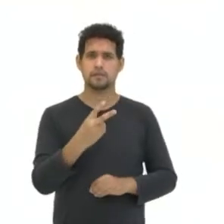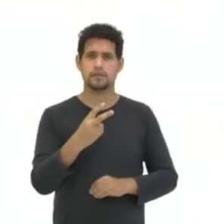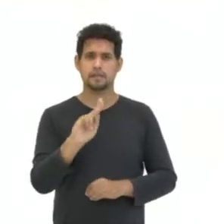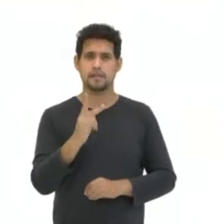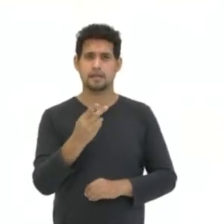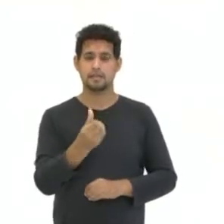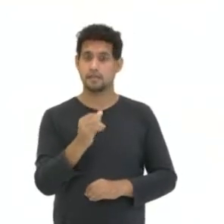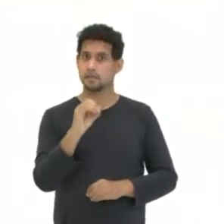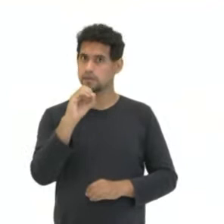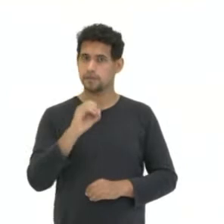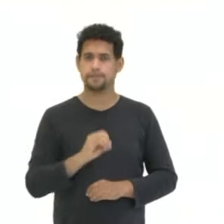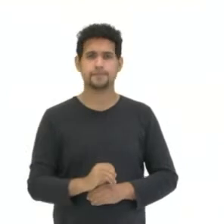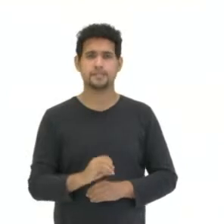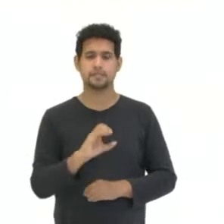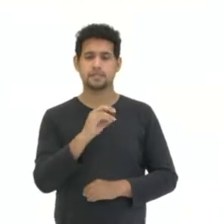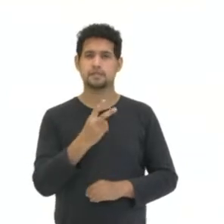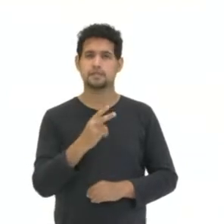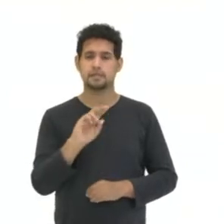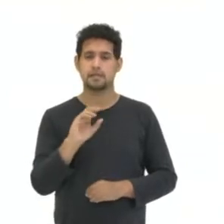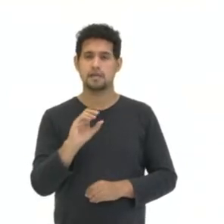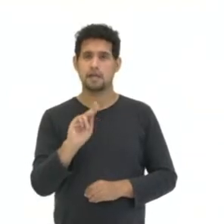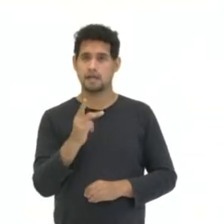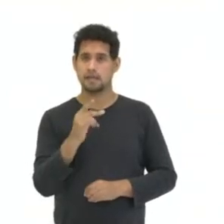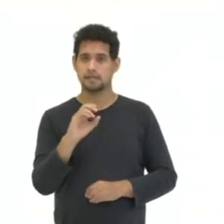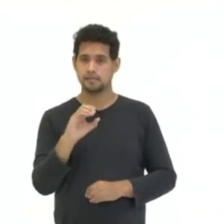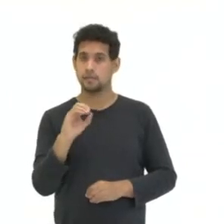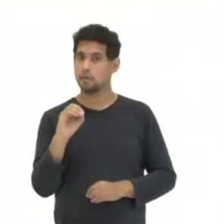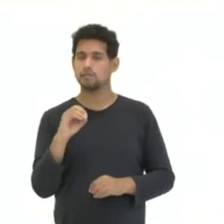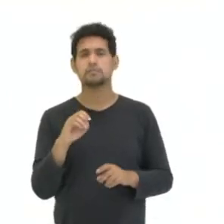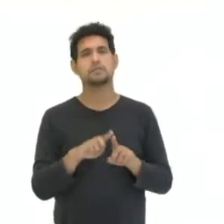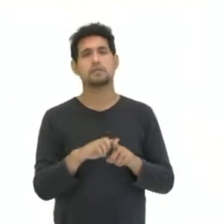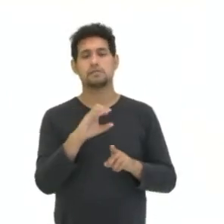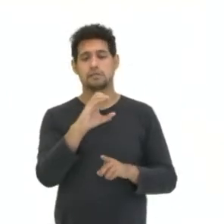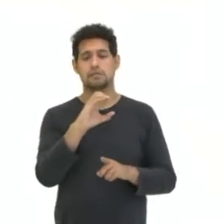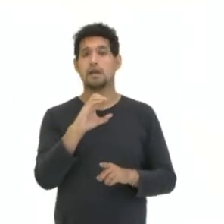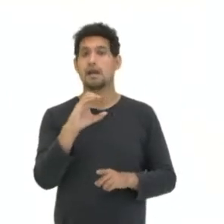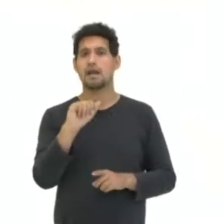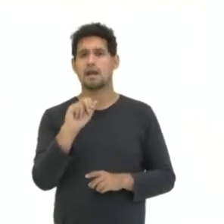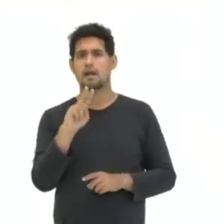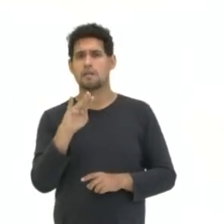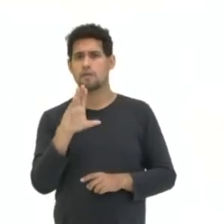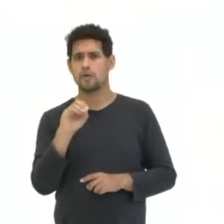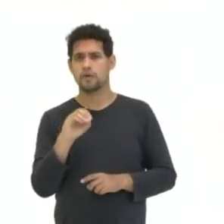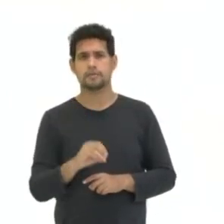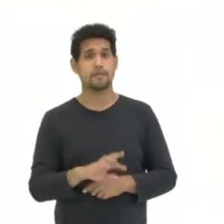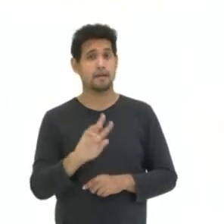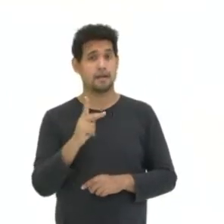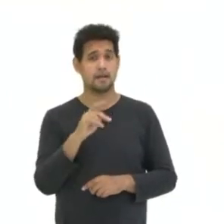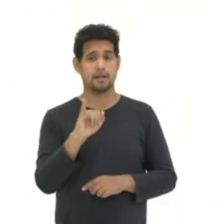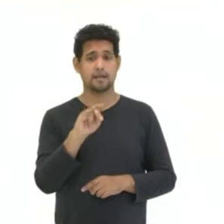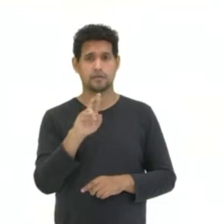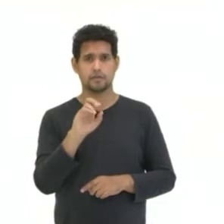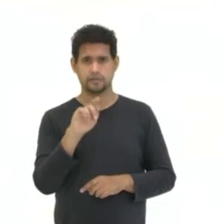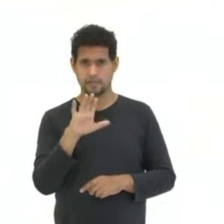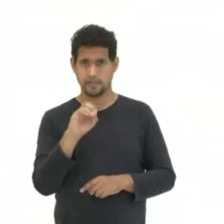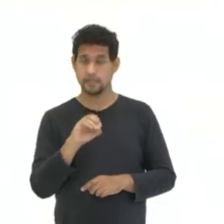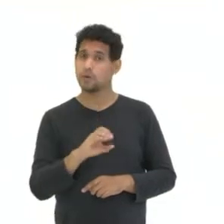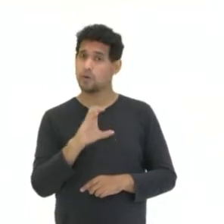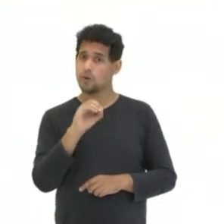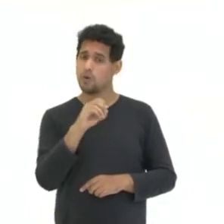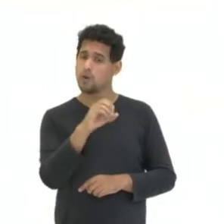C2H6O, C2H6O, ou seja, C carbono, né? H hidrogênio, O é o